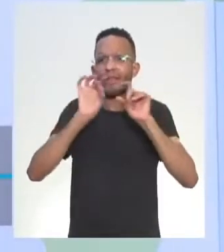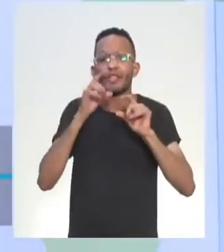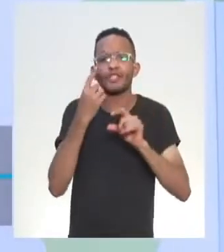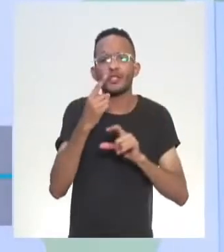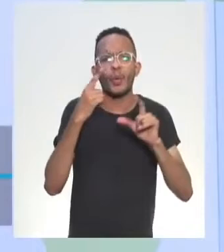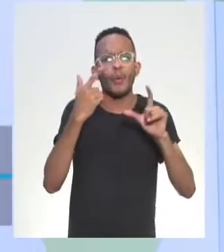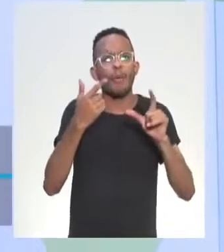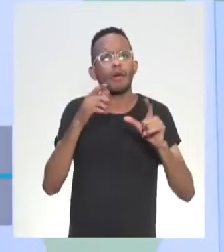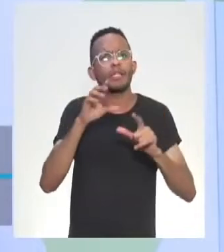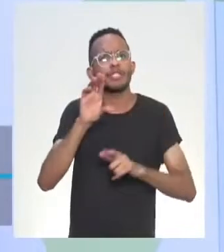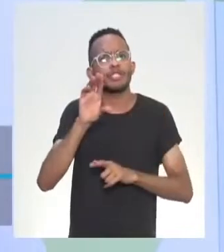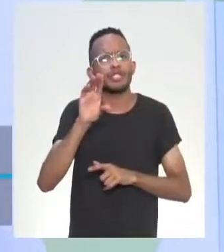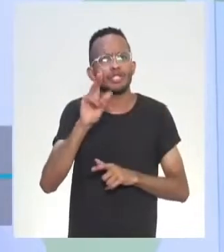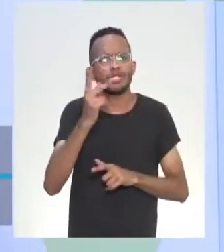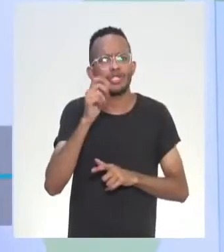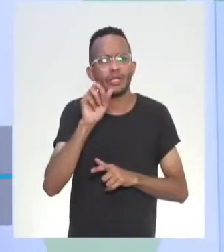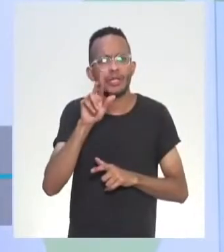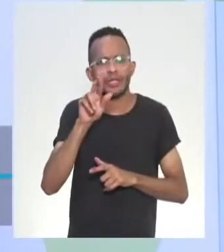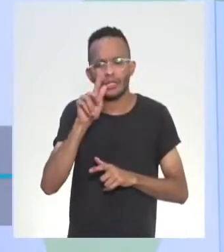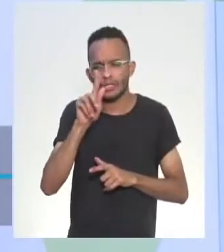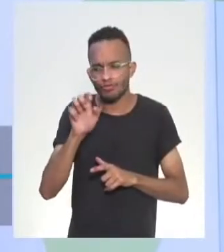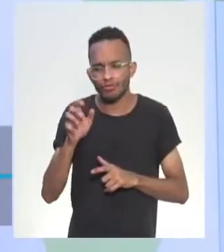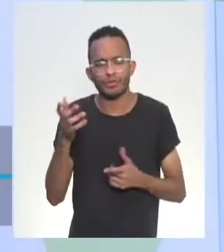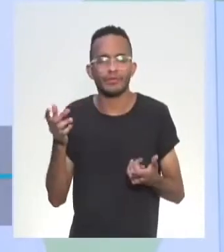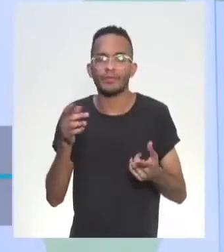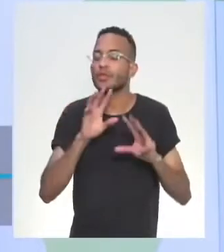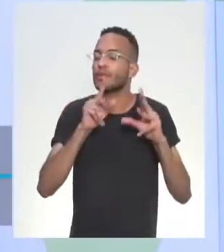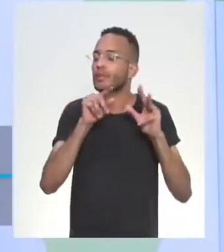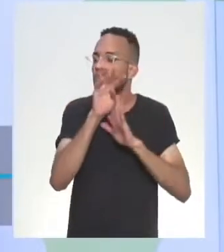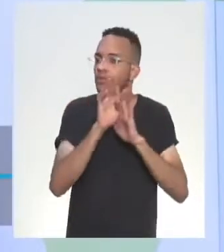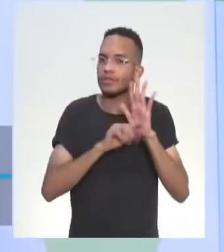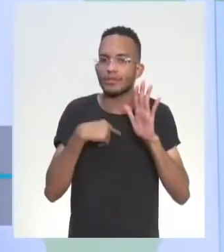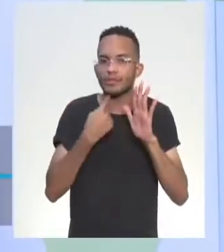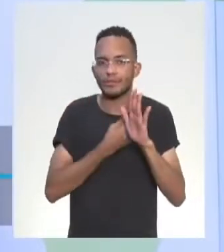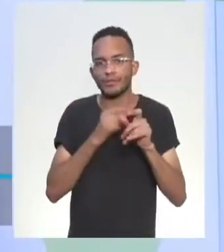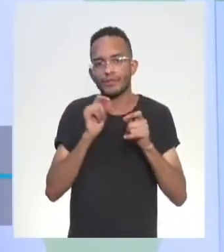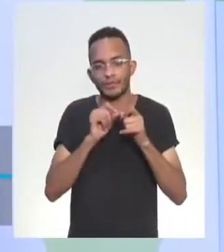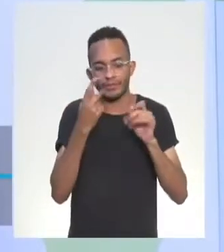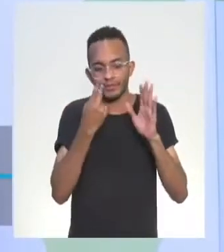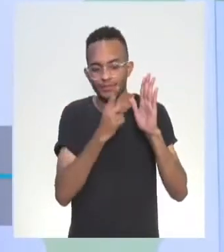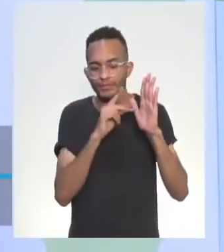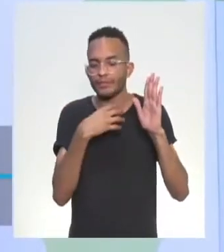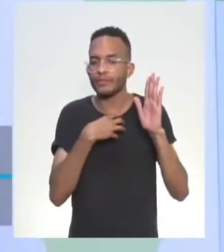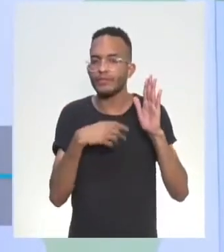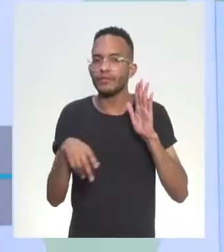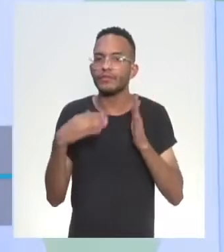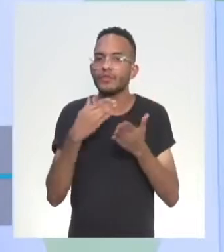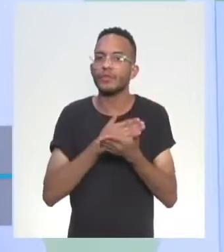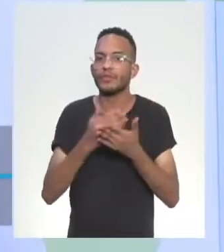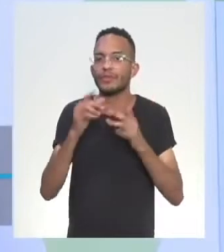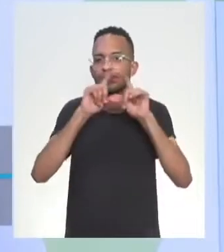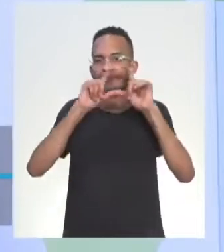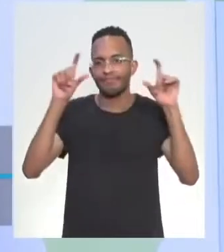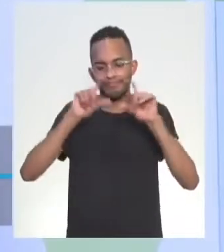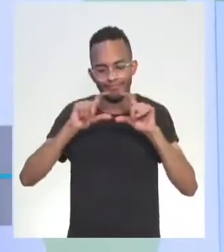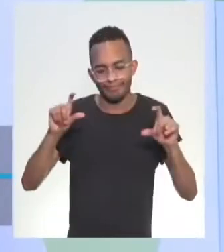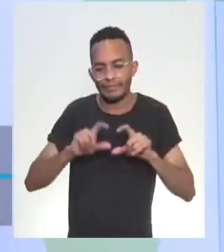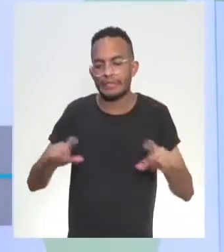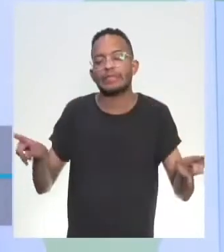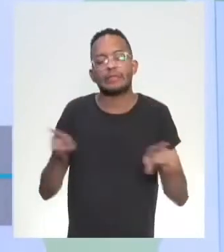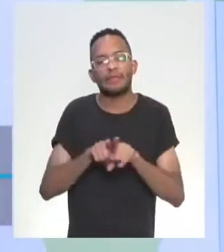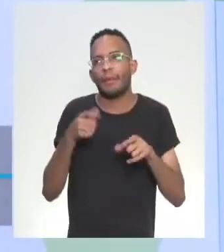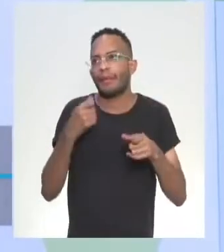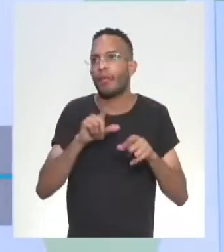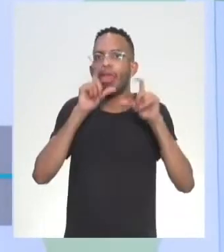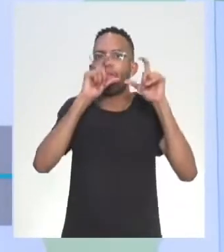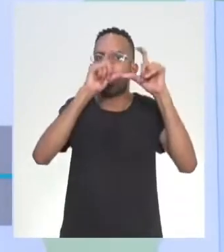uma charge e tal. Mas, assim, tudo que é texto que a gente faz nesse formato, partiu dos quadrinhos. Então, são quadrinhos também. Não precisa ter